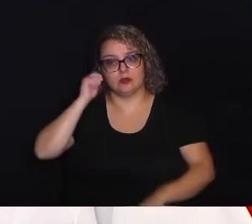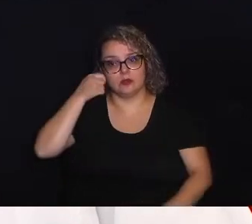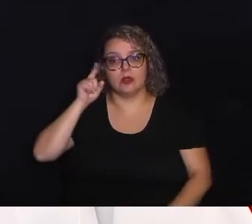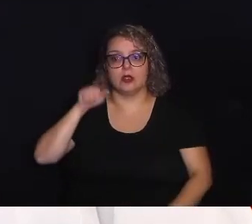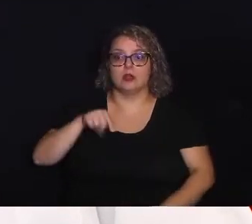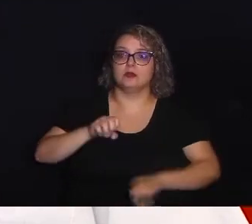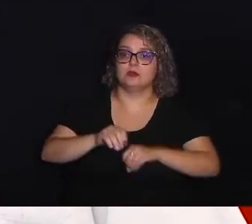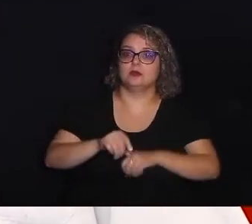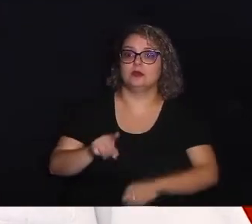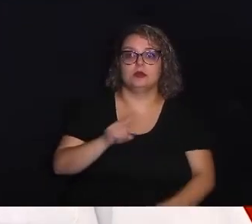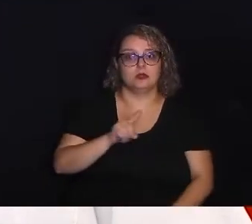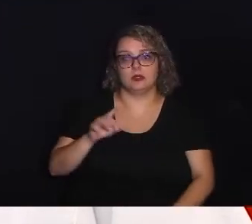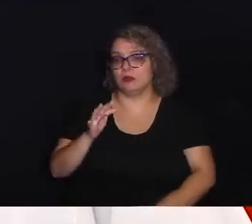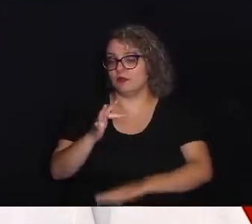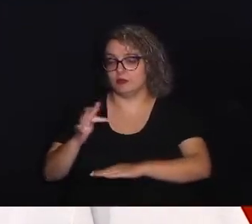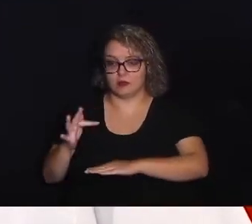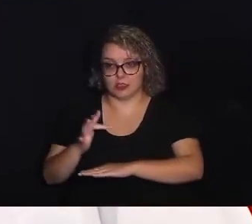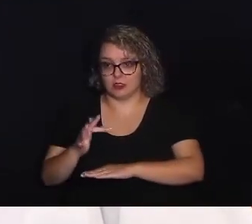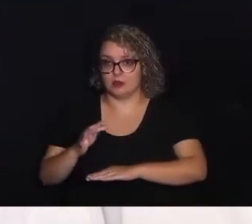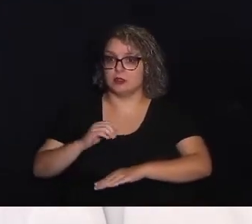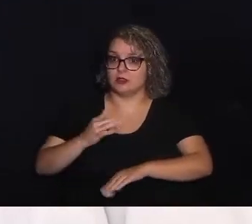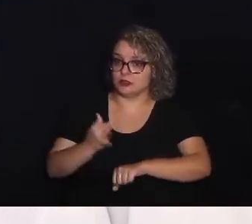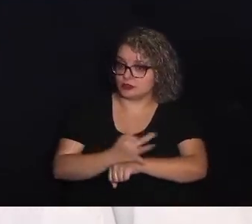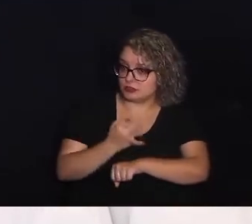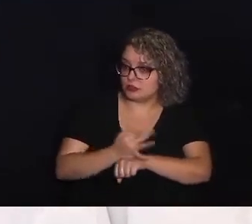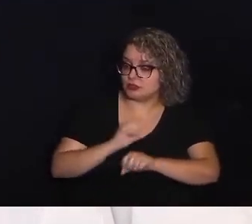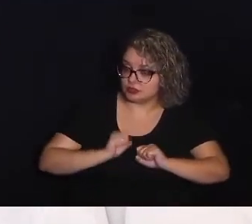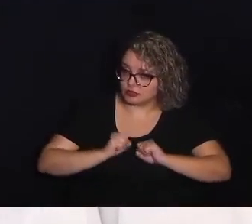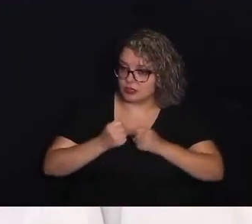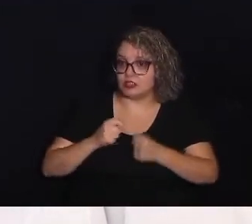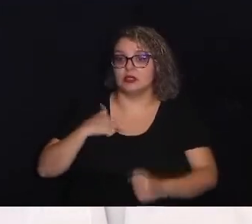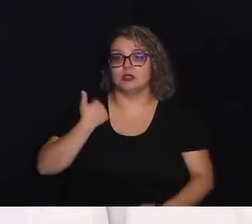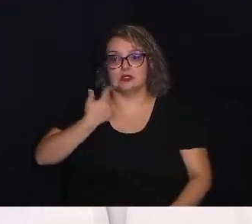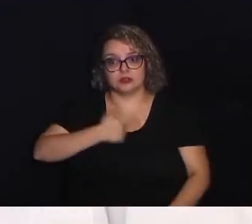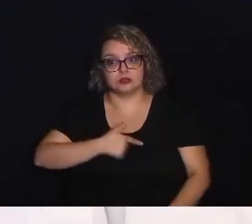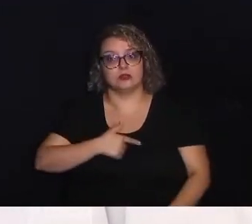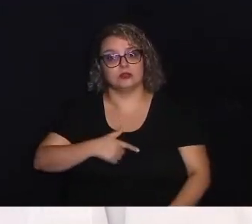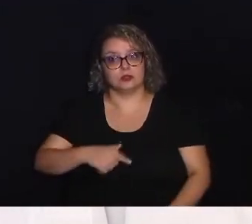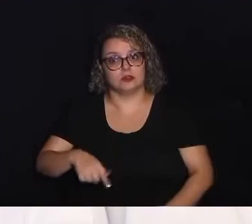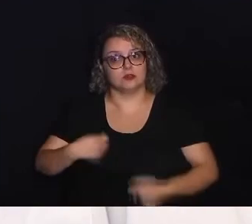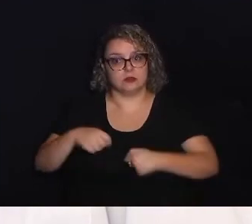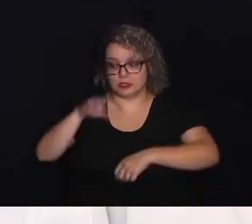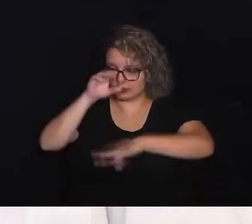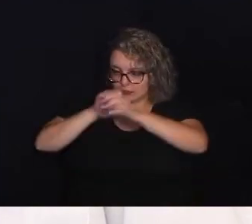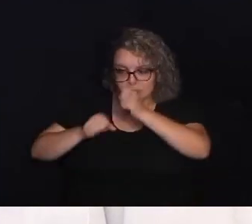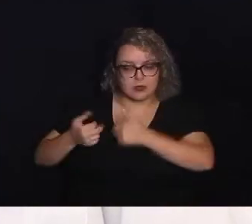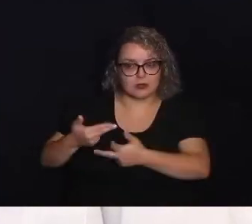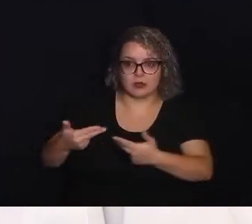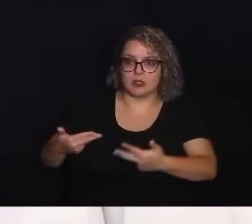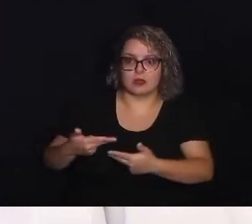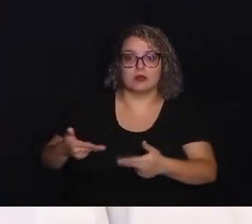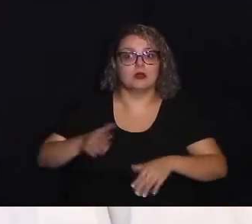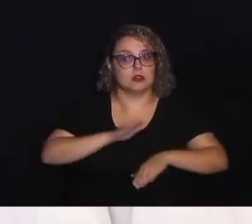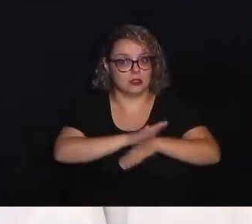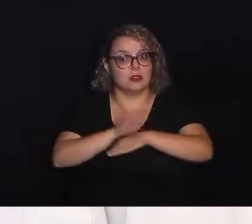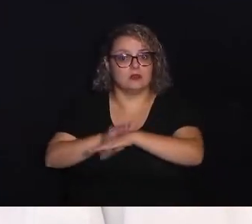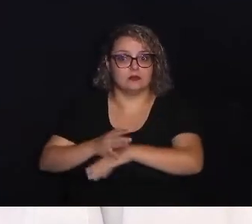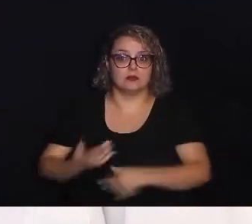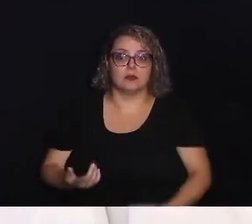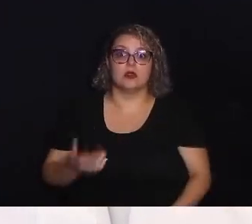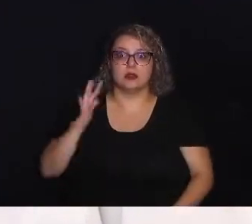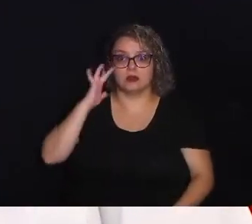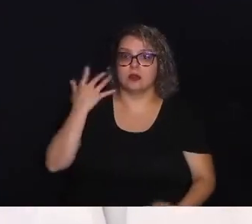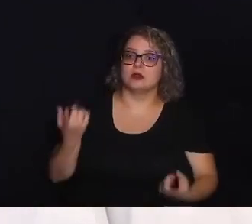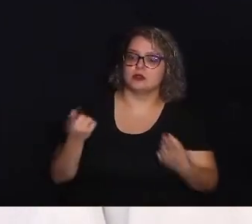educação não formal o movimento negro é um espaço de educação não formal e de resistência e nós temos muito a aprender com